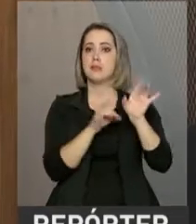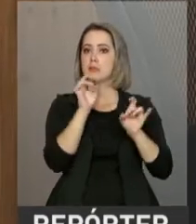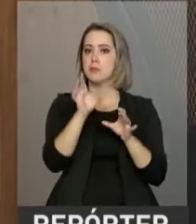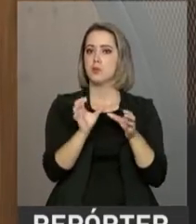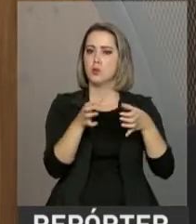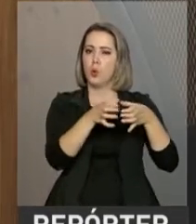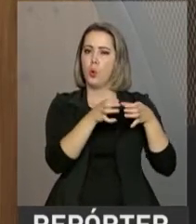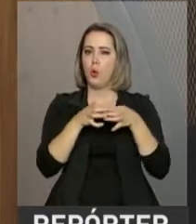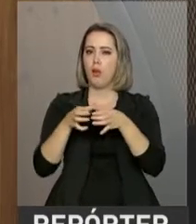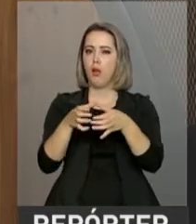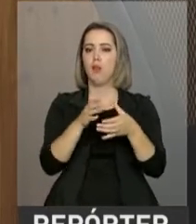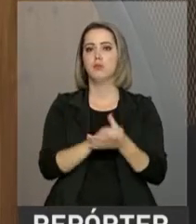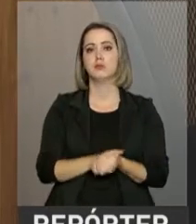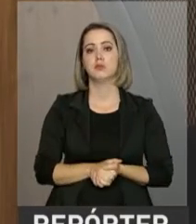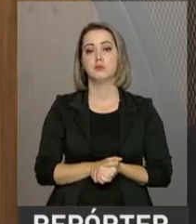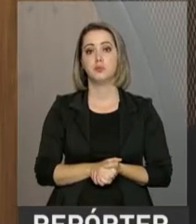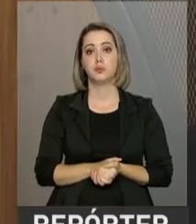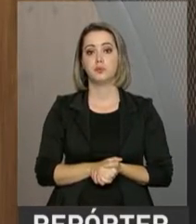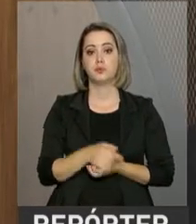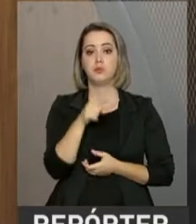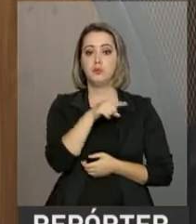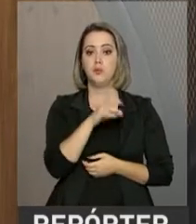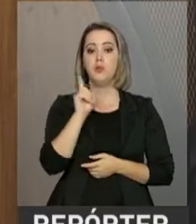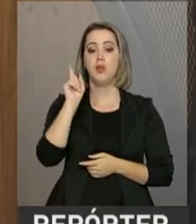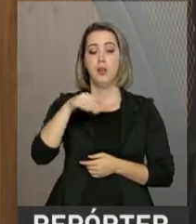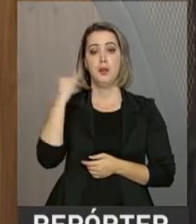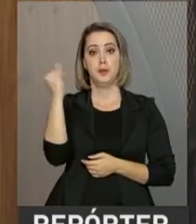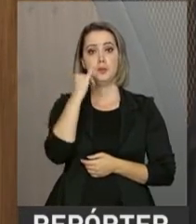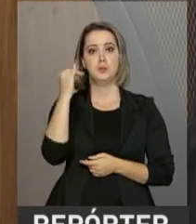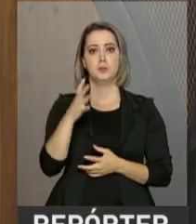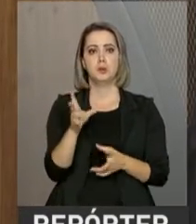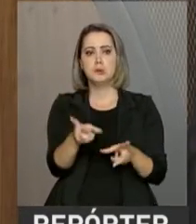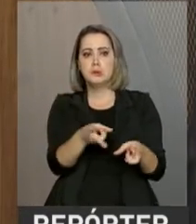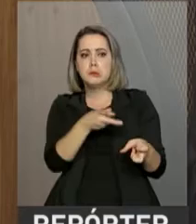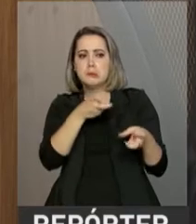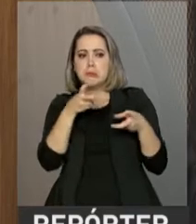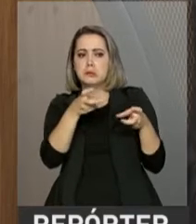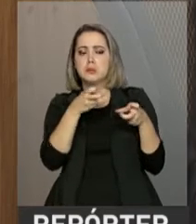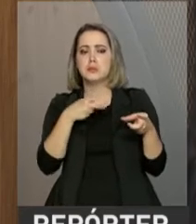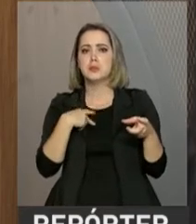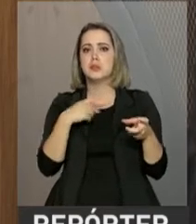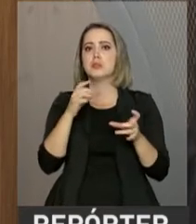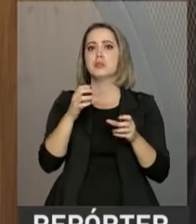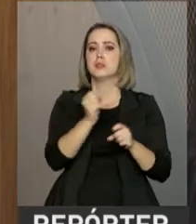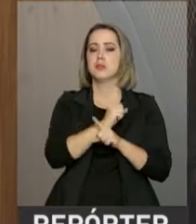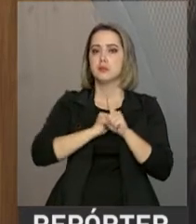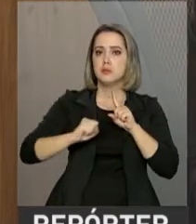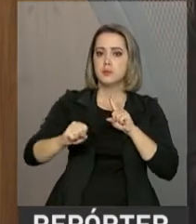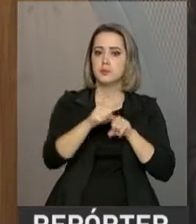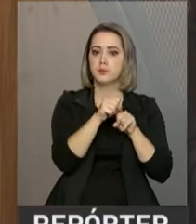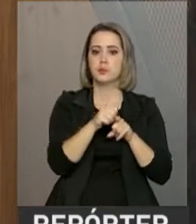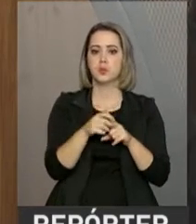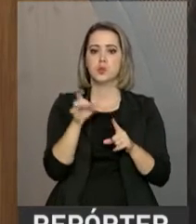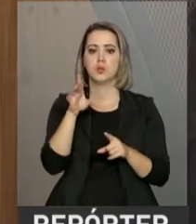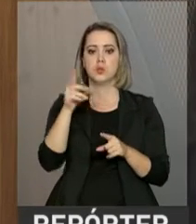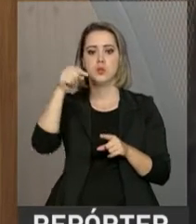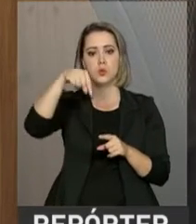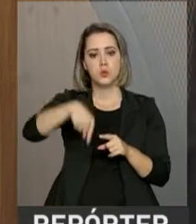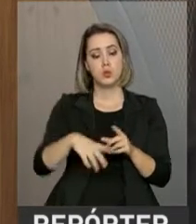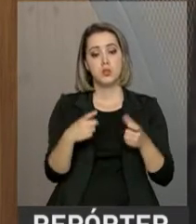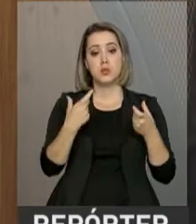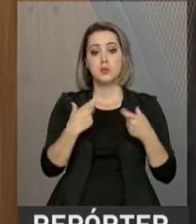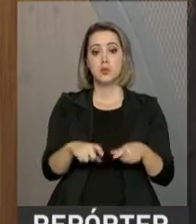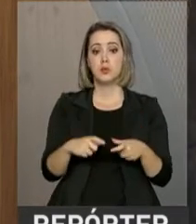visita da primeira-dama, dona Marcela, é importante para sensibilizar a sociedade. Sociedade como um todo, né? Não só nesta